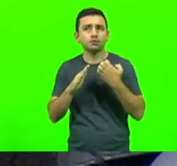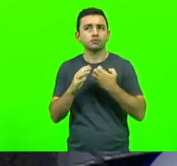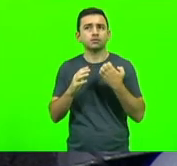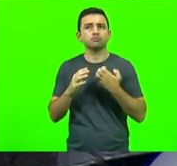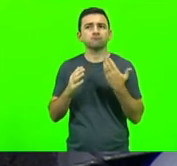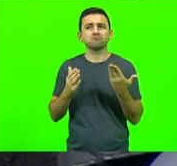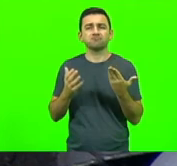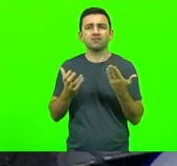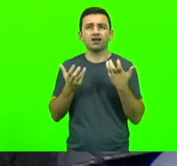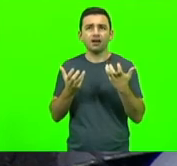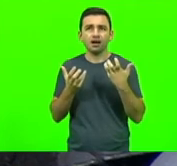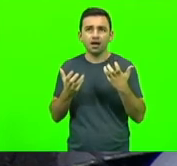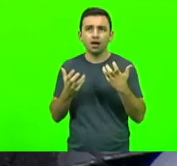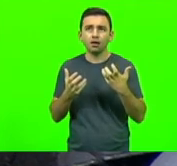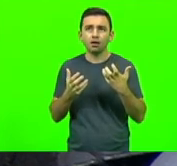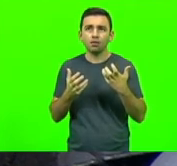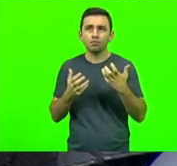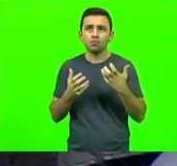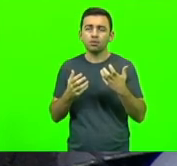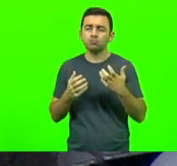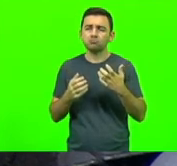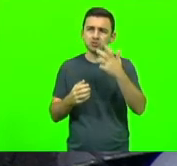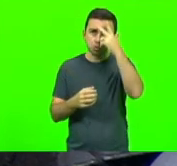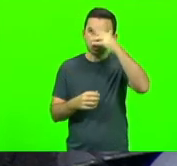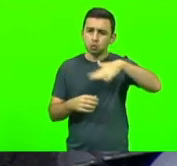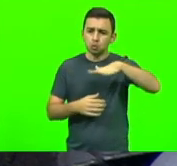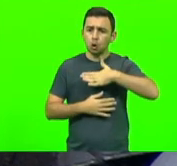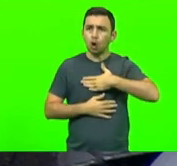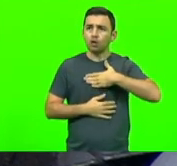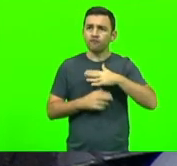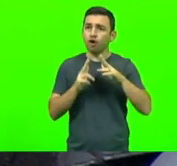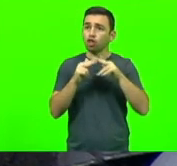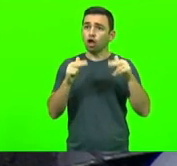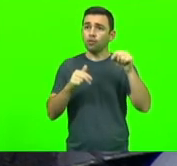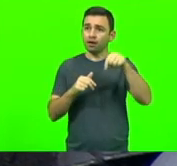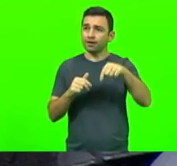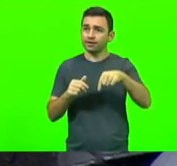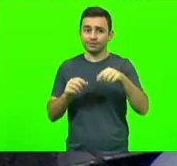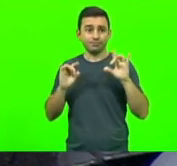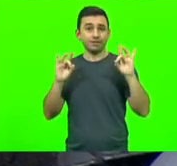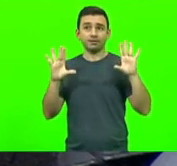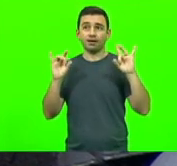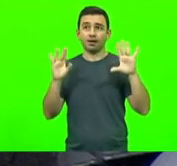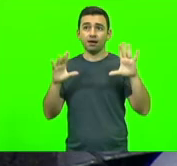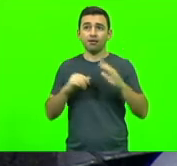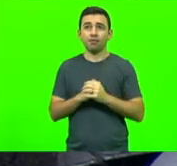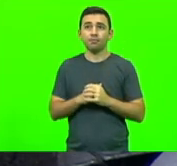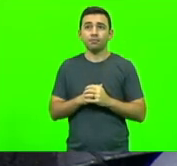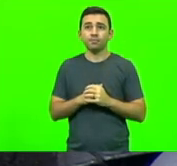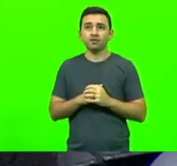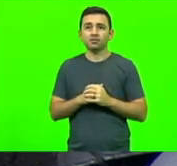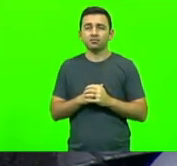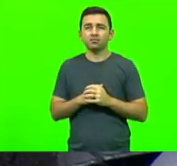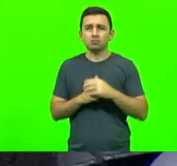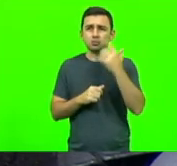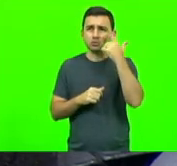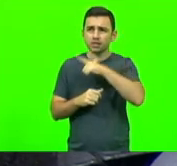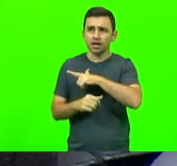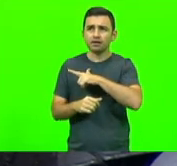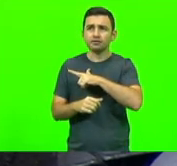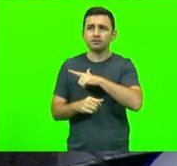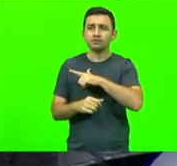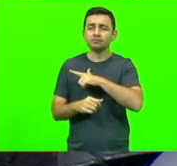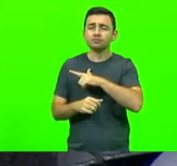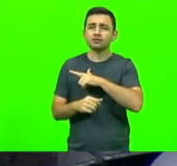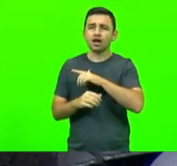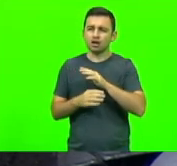país. É um país que gosta, as pessoas gostam de se vacinar. Olha, Florianópolis tem dados incríveis. Se não é pelo sucesso da vacinação, não é